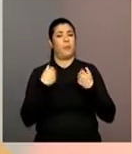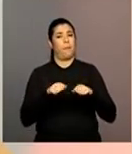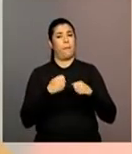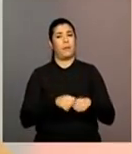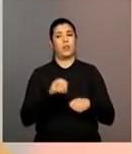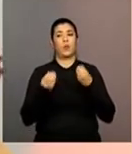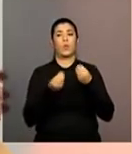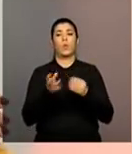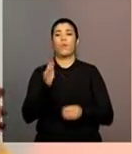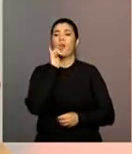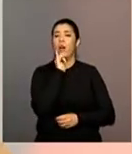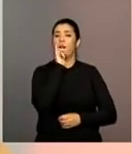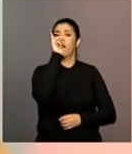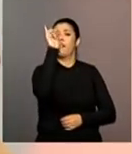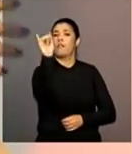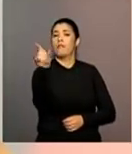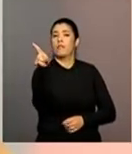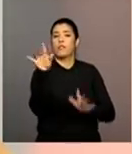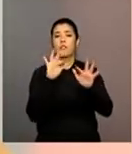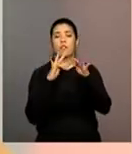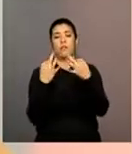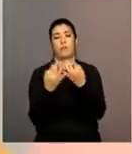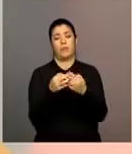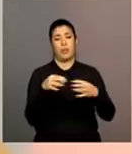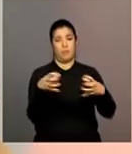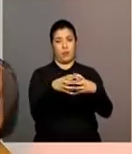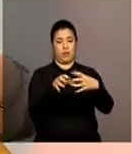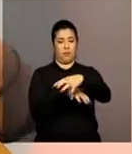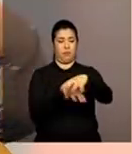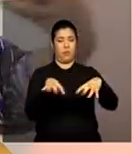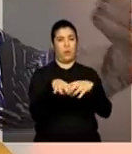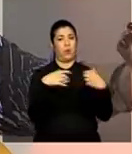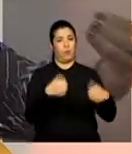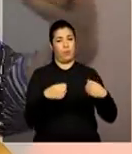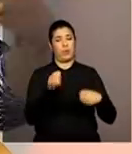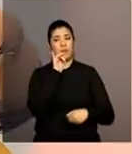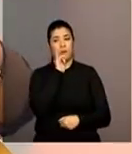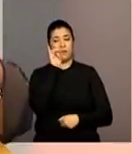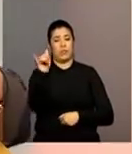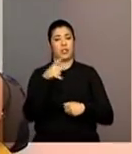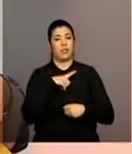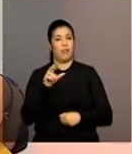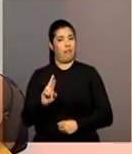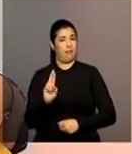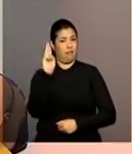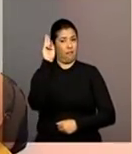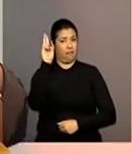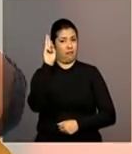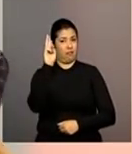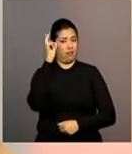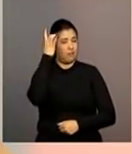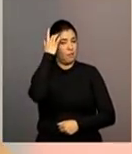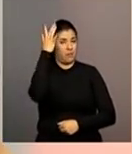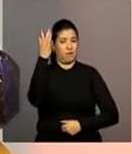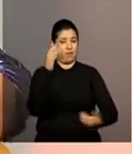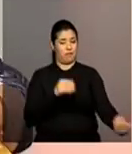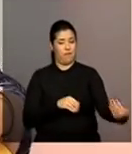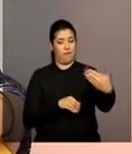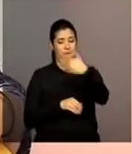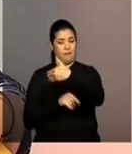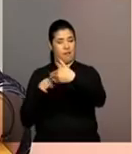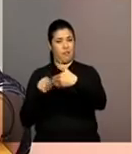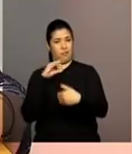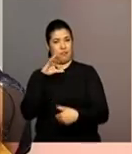informar principalmente porque tem muitas lideranças Comunitária que que acessam com mais facilidade o núcleo da